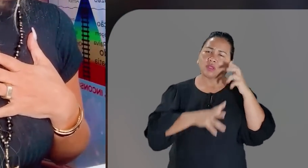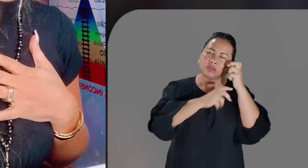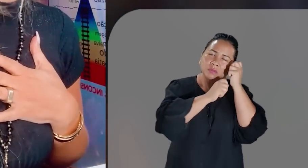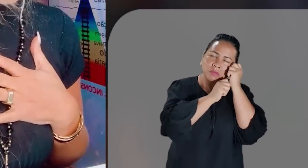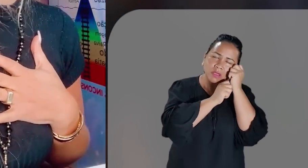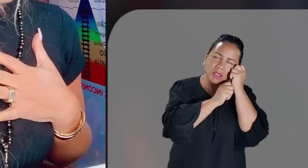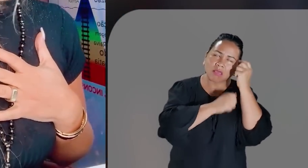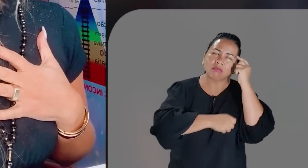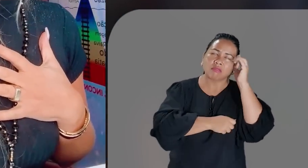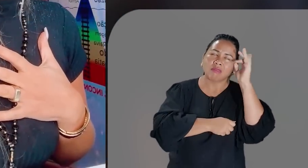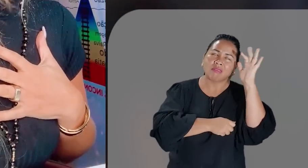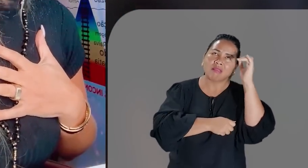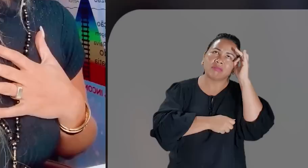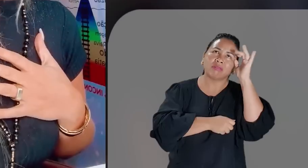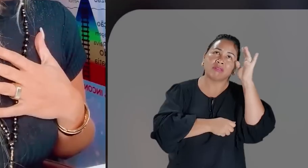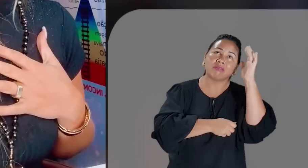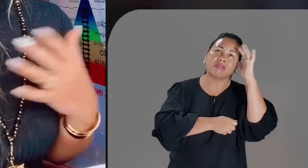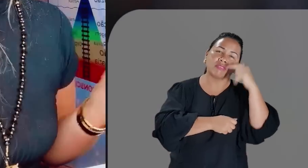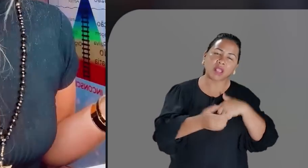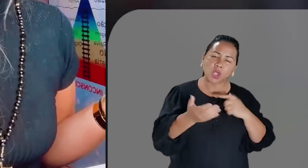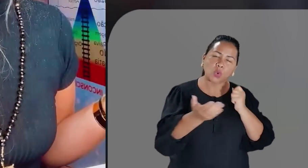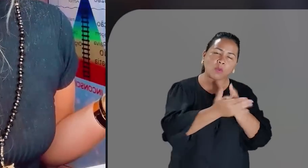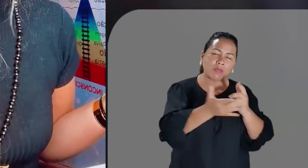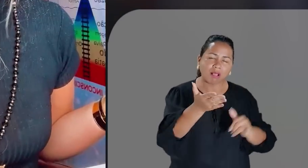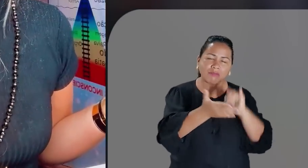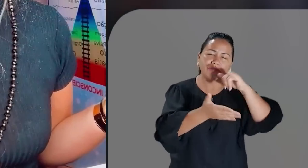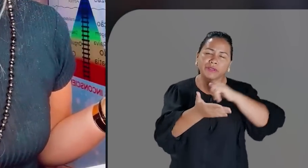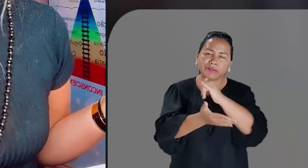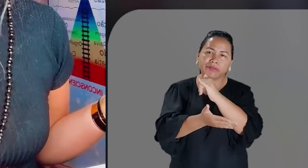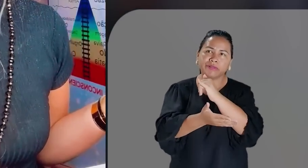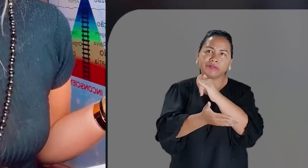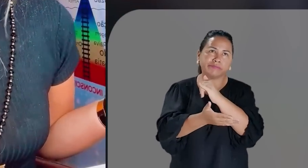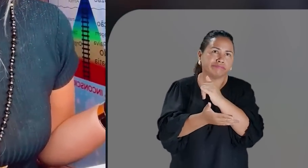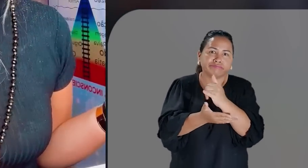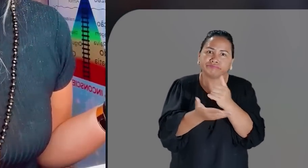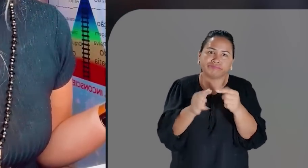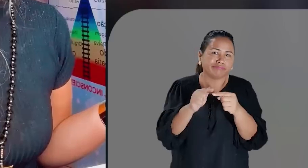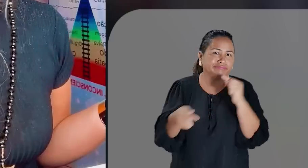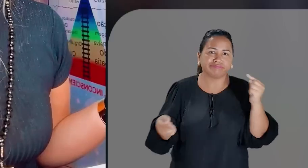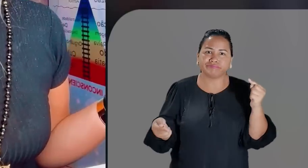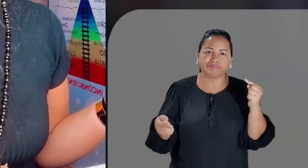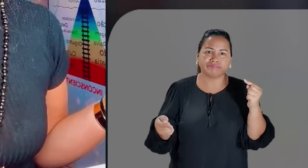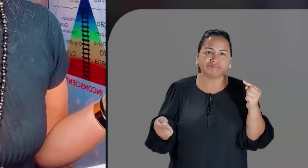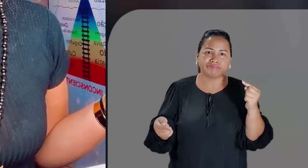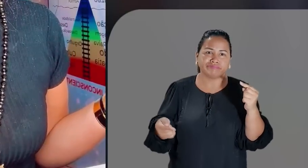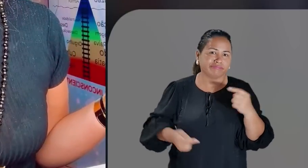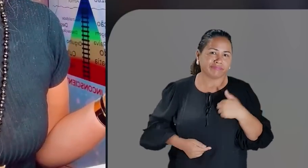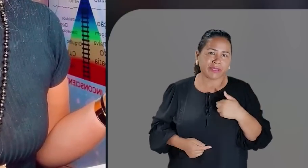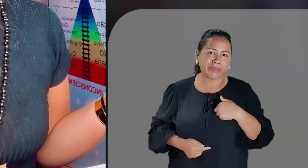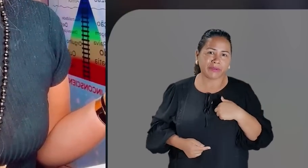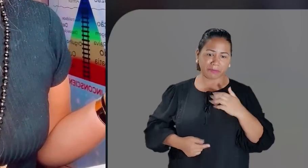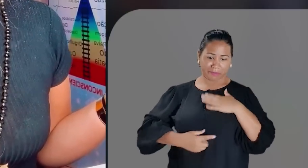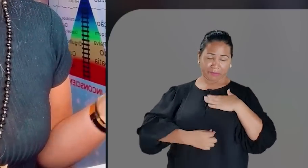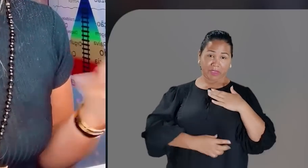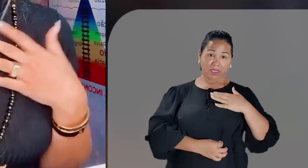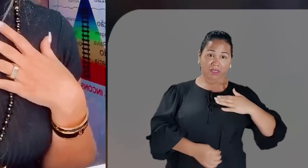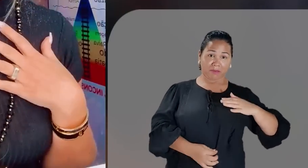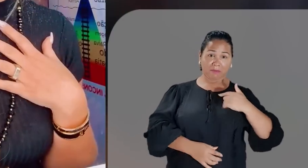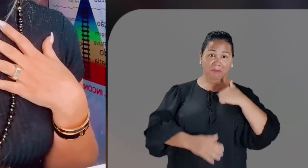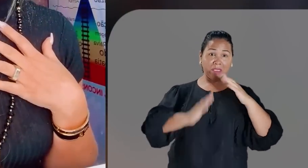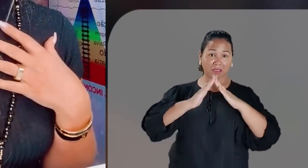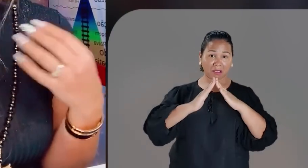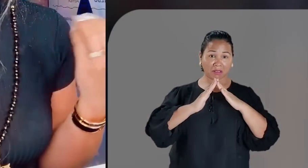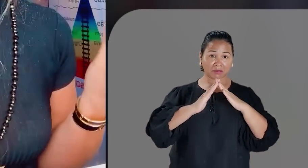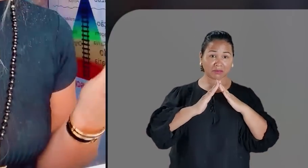não consigo! Parece tão... Não tem utilidade, não tem porquê. Vou colocar